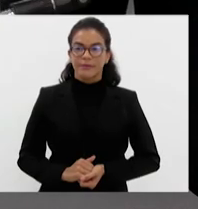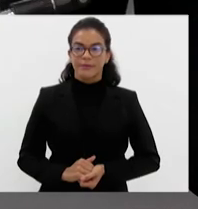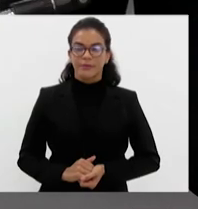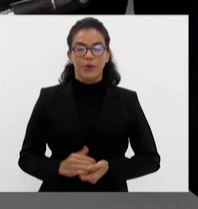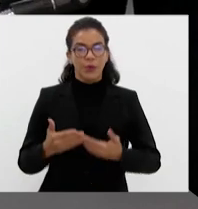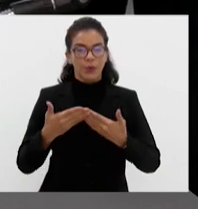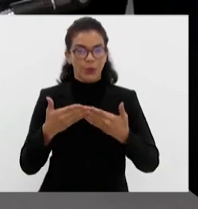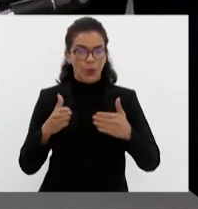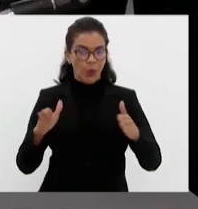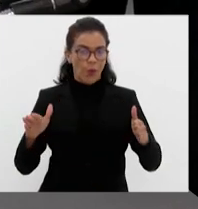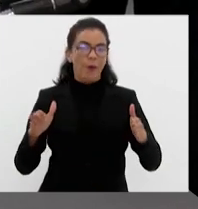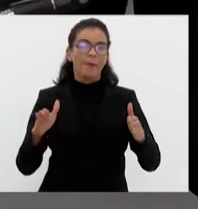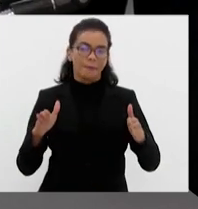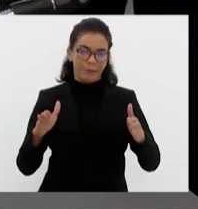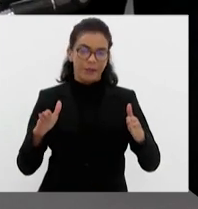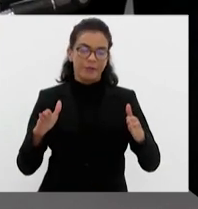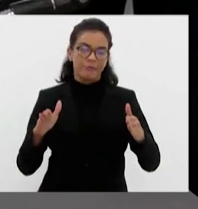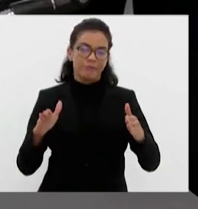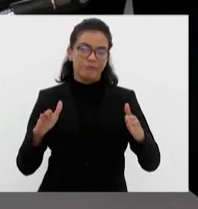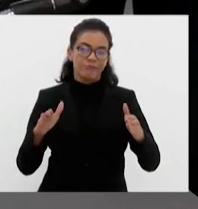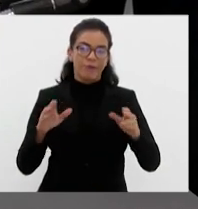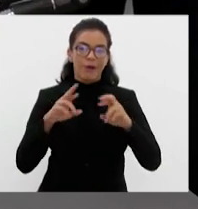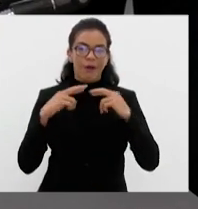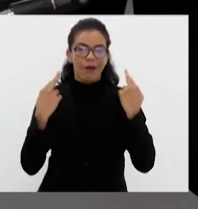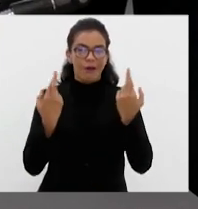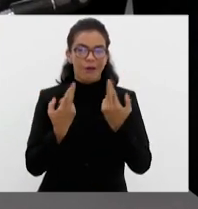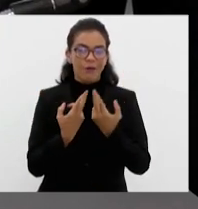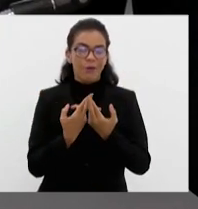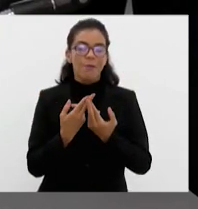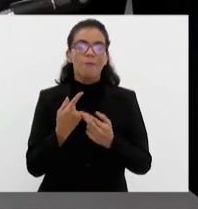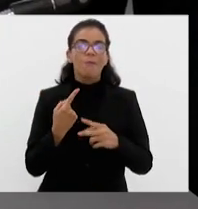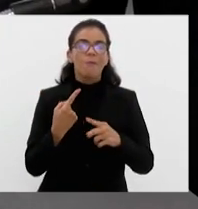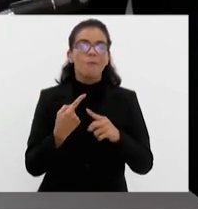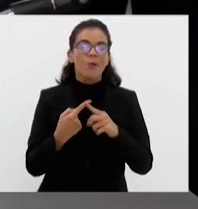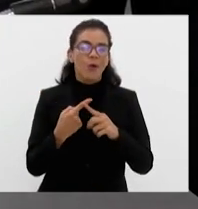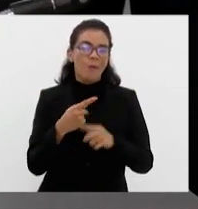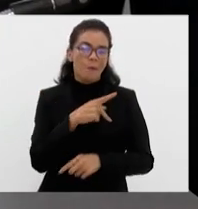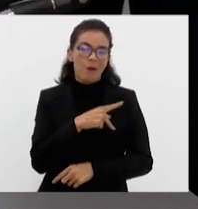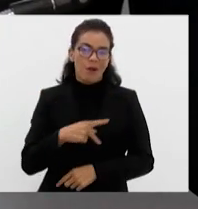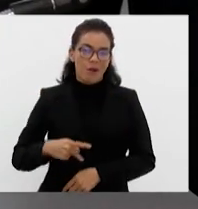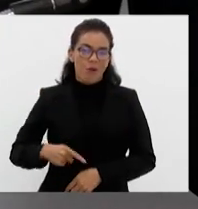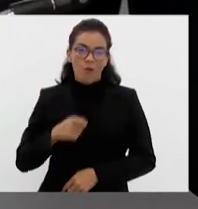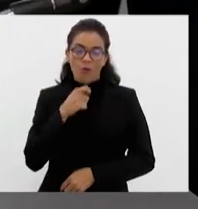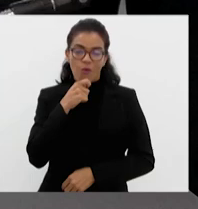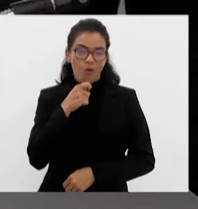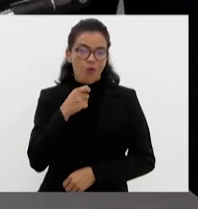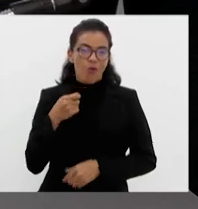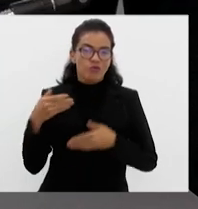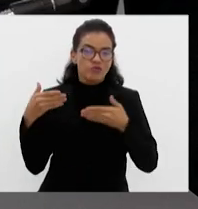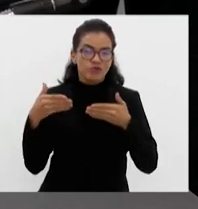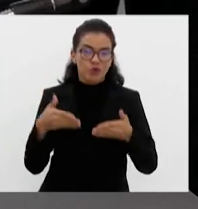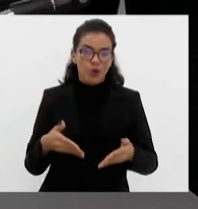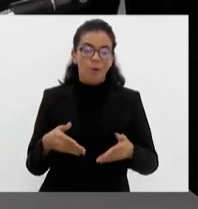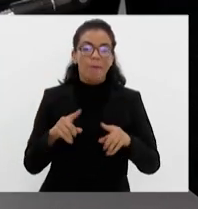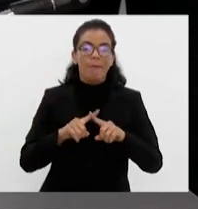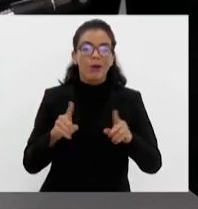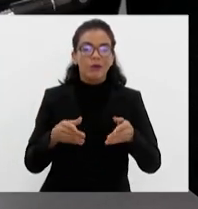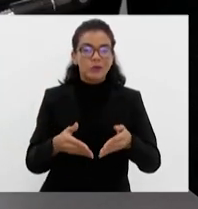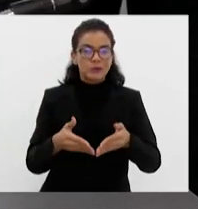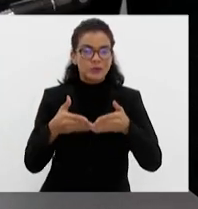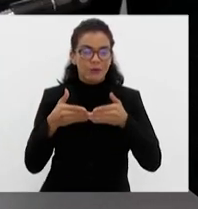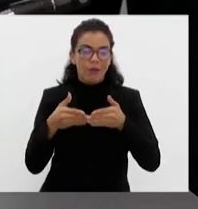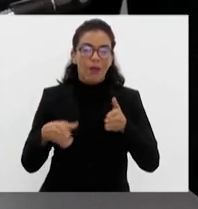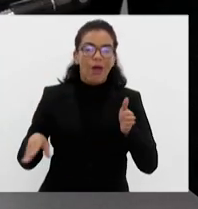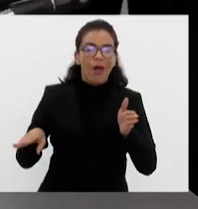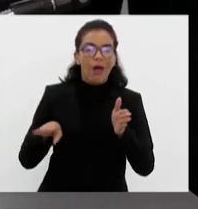Estou abrindo a sessão enquanto o nosso presidente não chega, já comunicou que está chegando e estou suspendendo ela até o retorno do